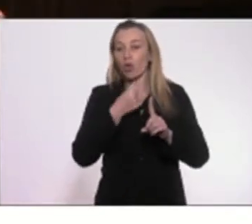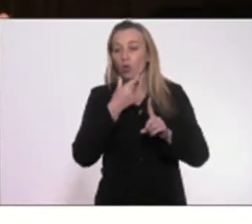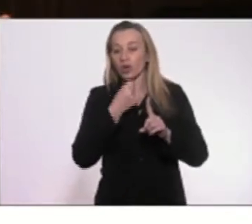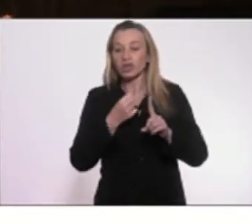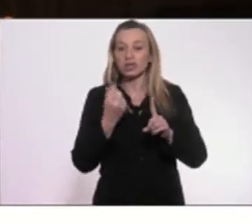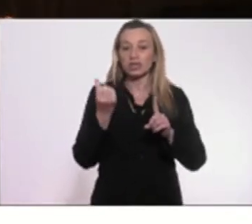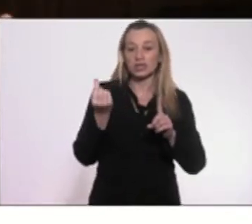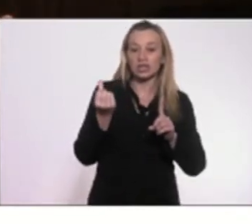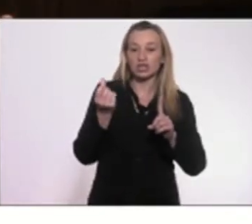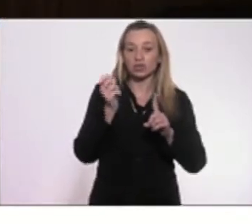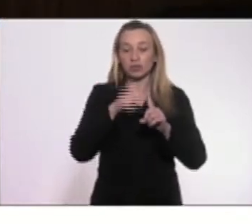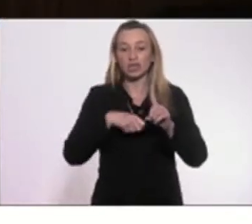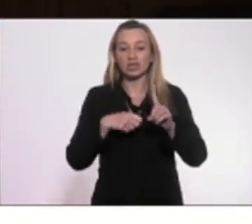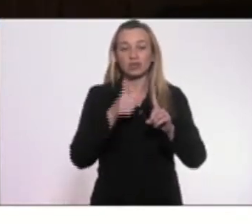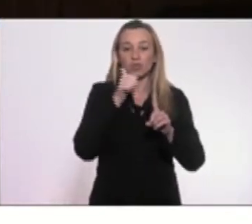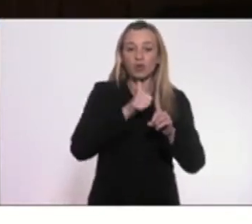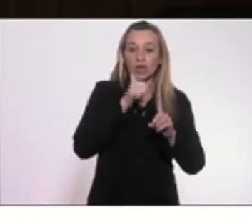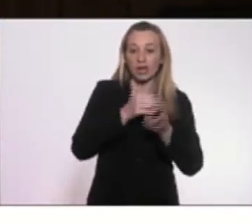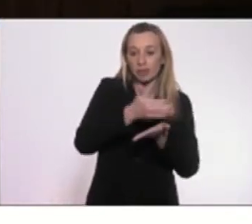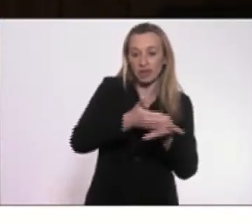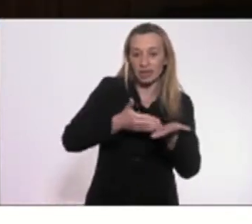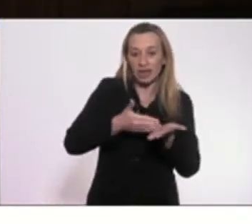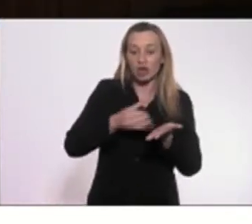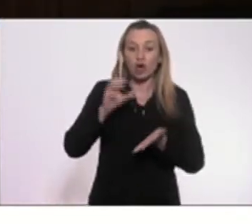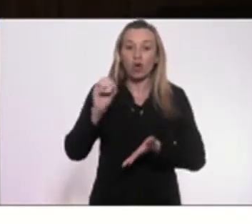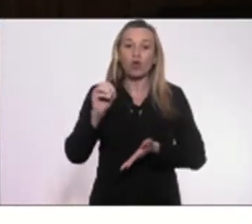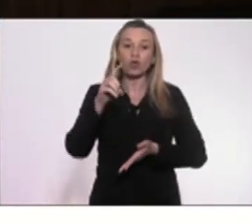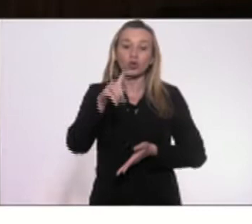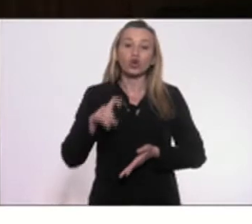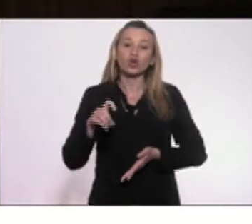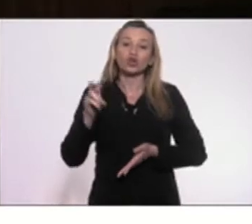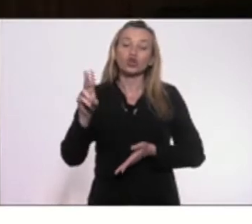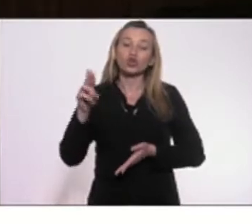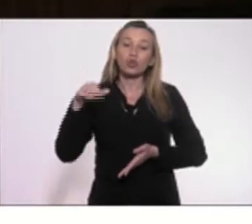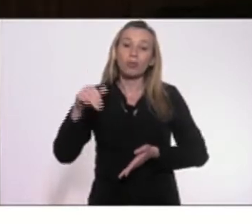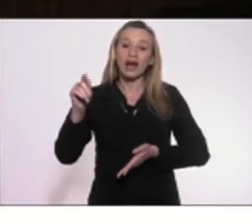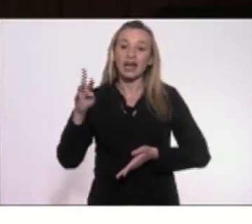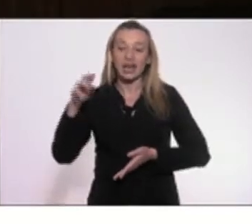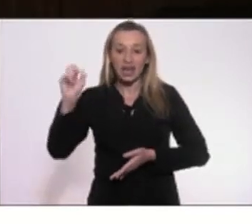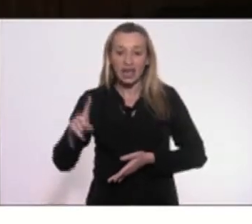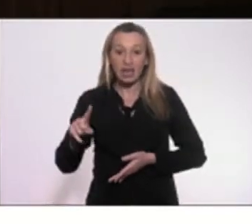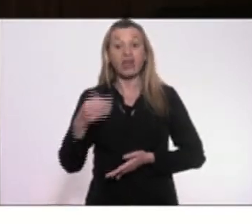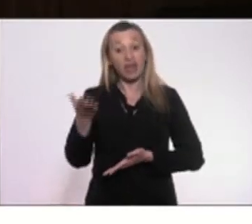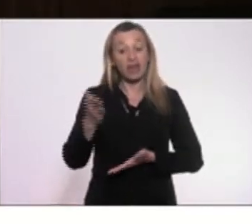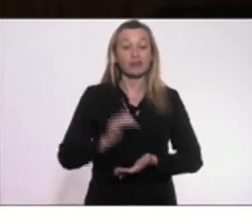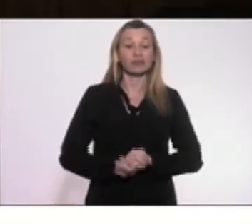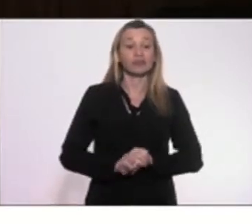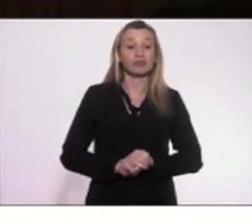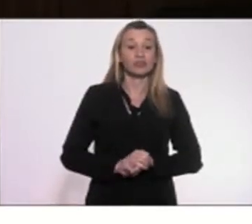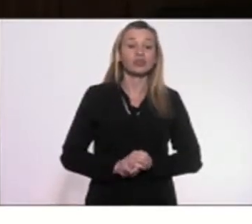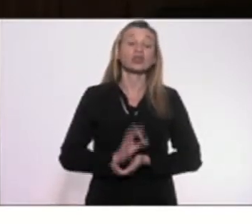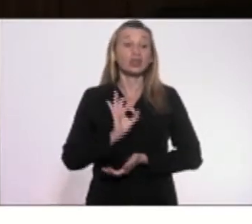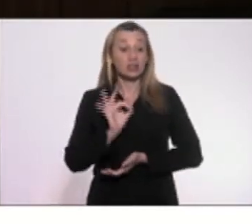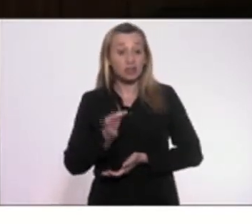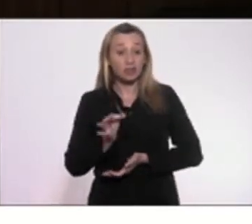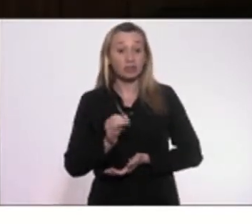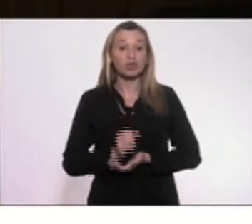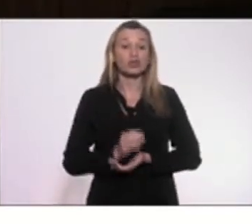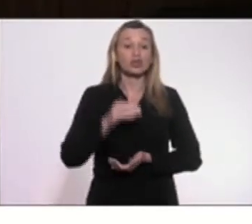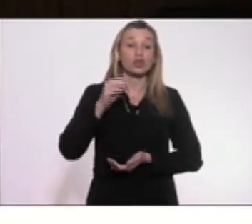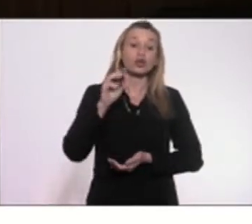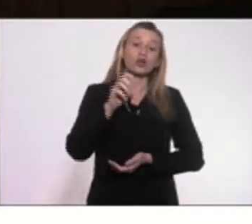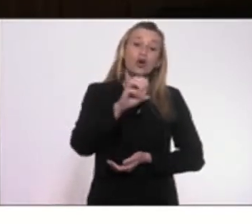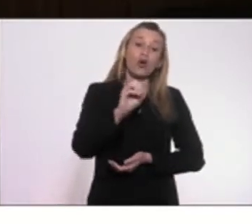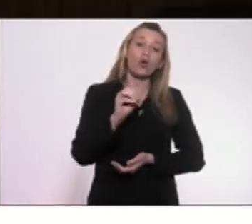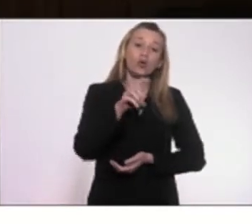mulher. E Oxumaré é um deles. E exatamente Oxumaré é o dono